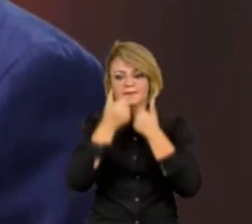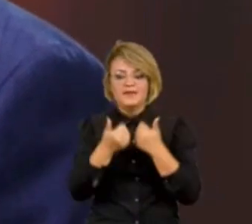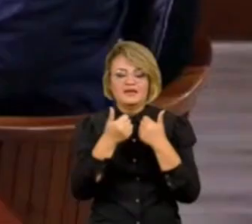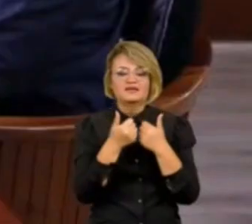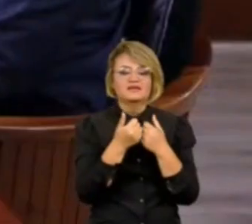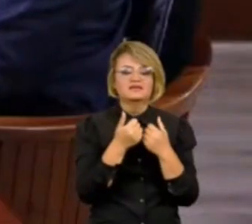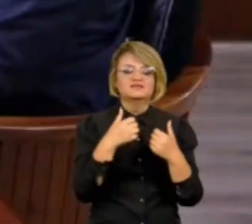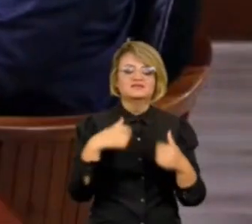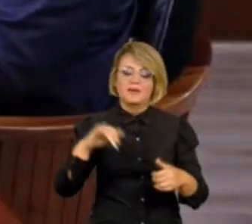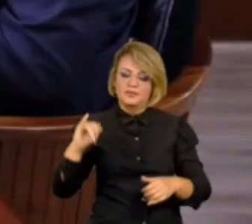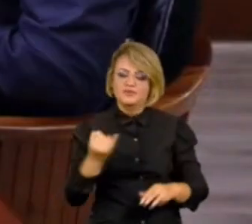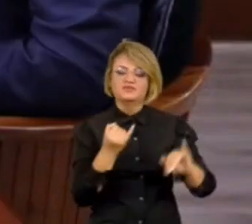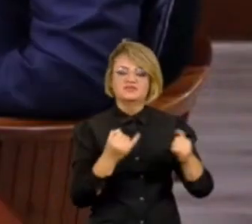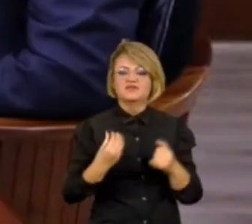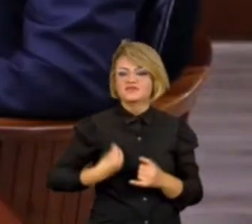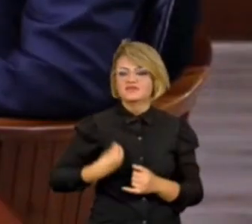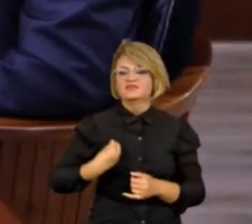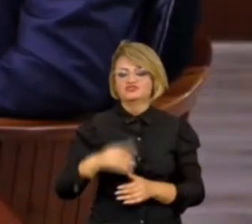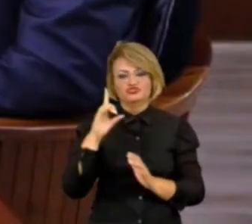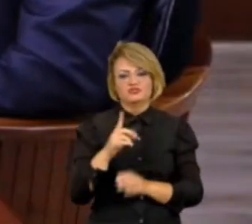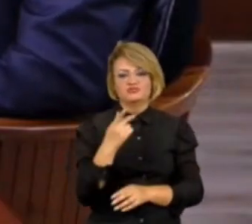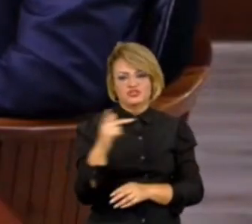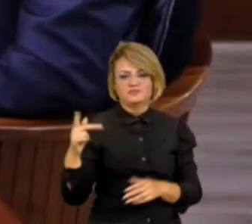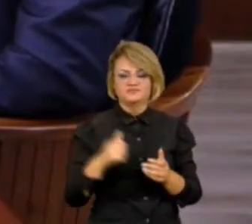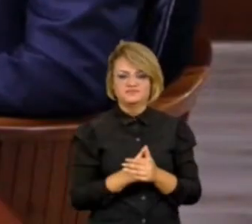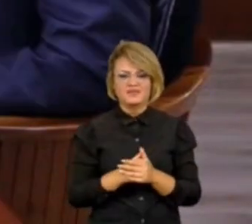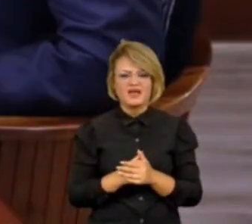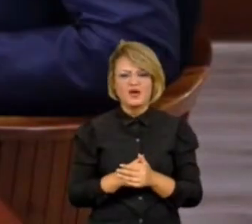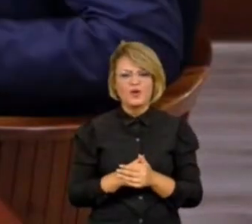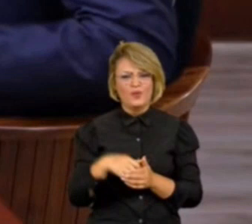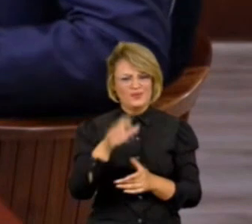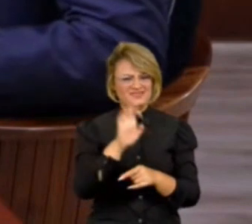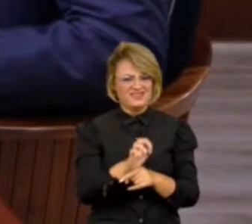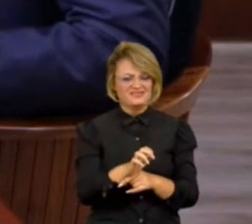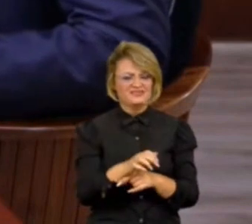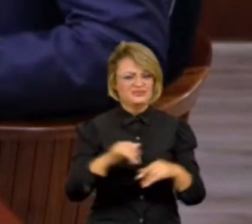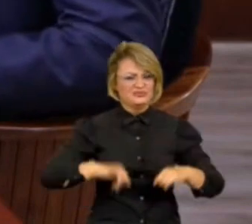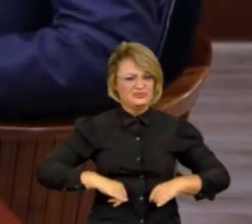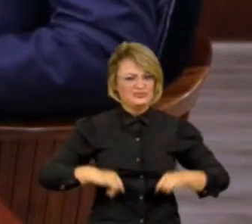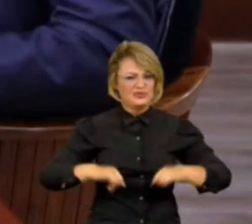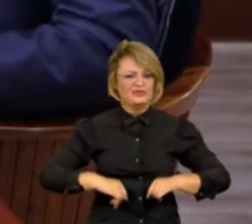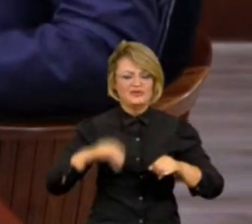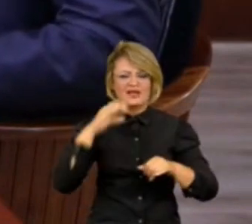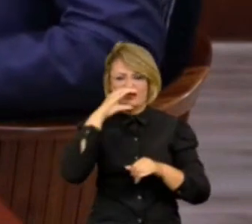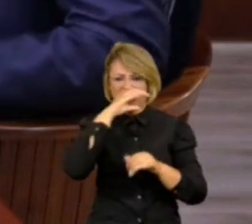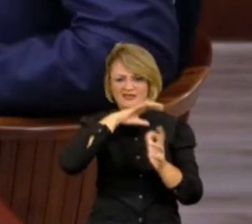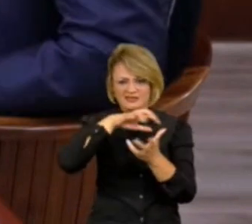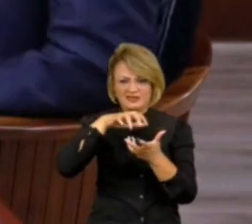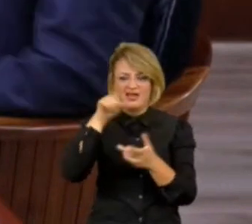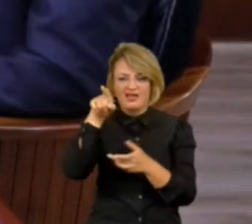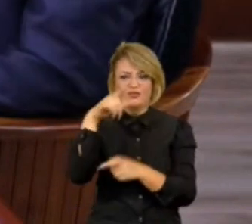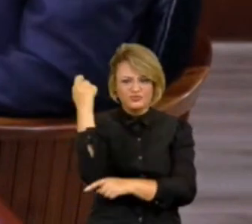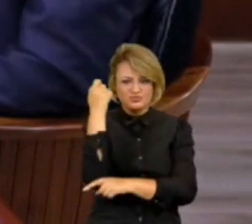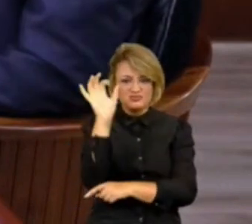todo mundo. E se tem um estado que está sofrendo muito com a questão do meio ambiente, do aquecimento global, é o Rio Grande do Sul, né? Porque a gente tem nos